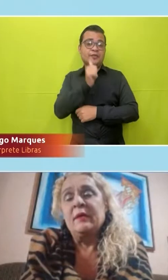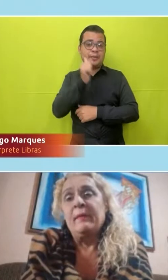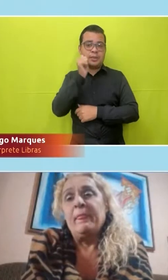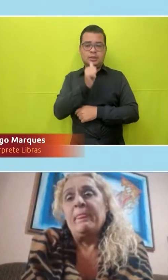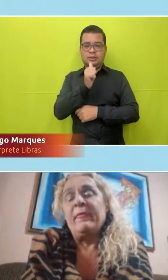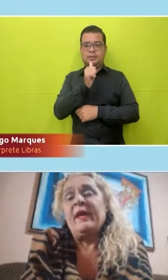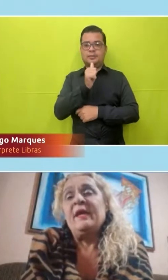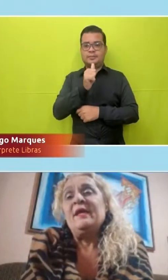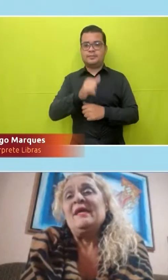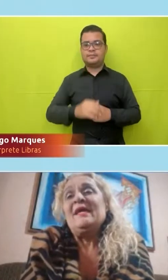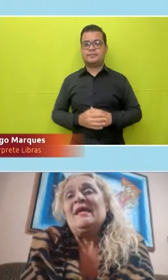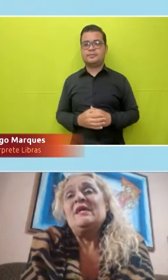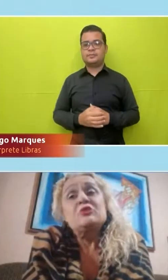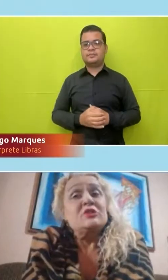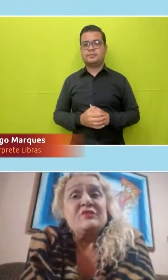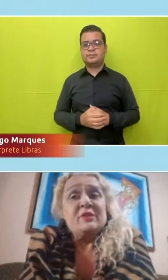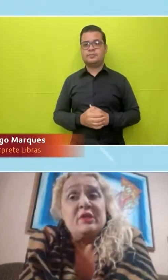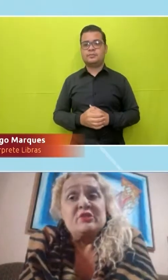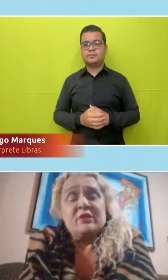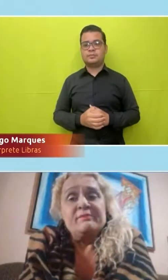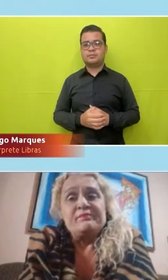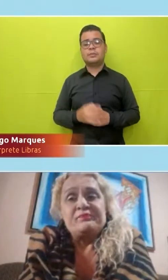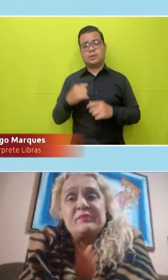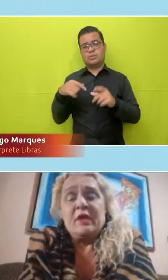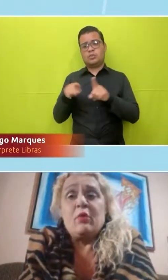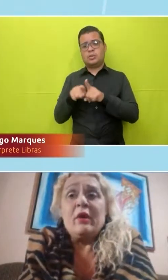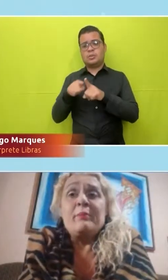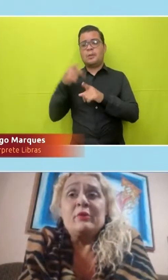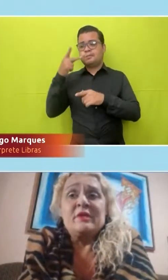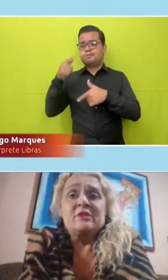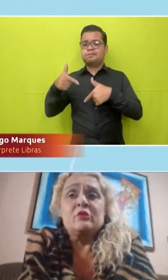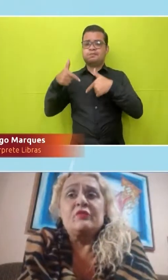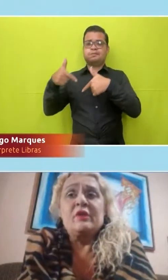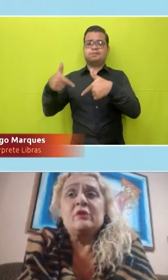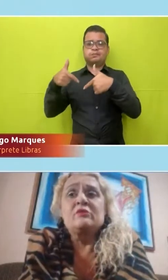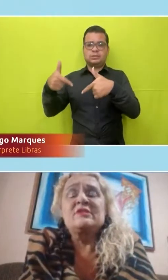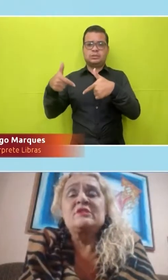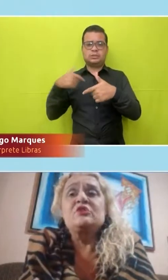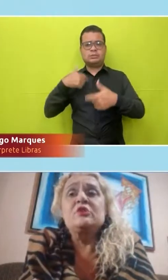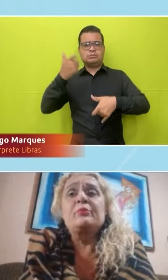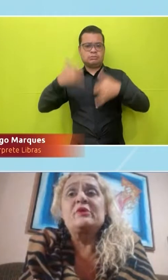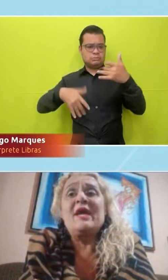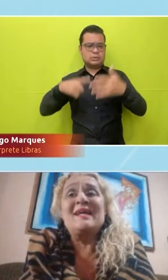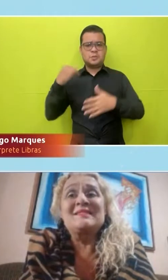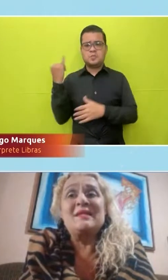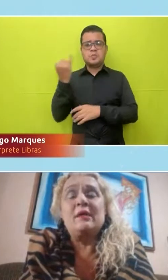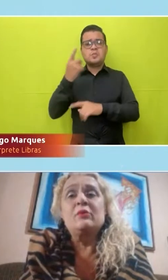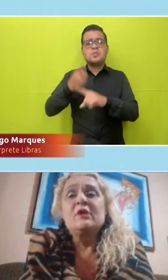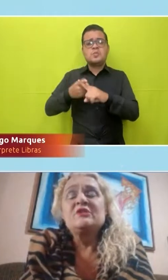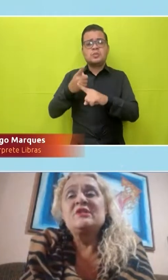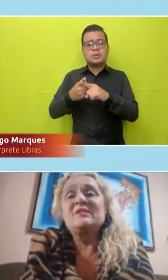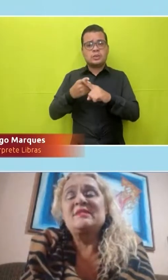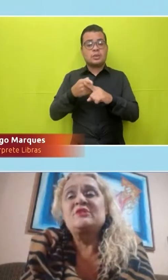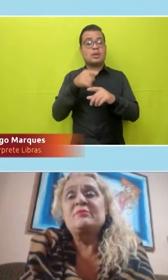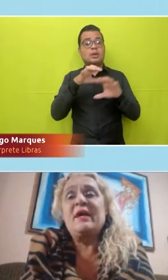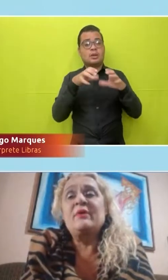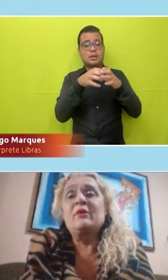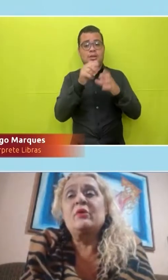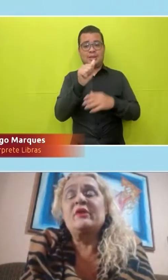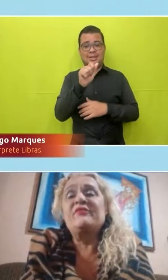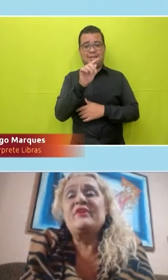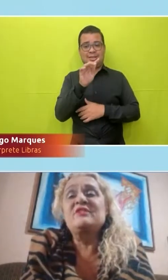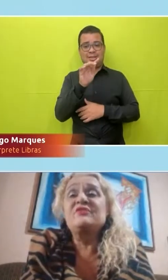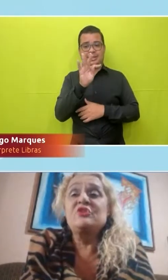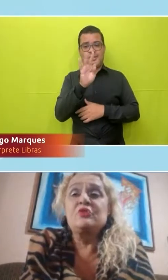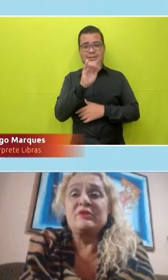país, né? E sou ativista político. E qual a importância que eu estou falando nesse sentido? Porque a Astral, dia 17 de maio,